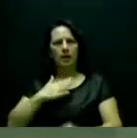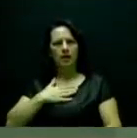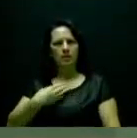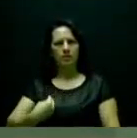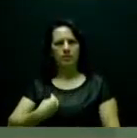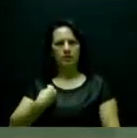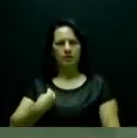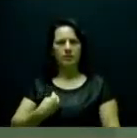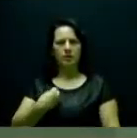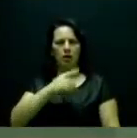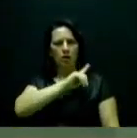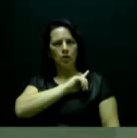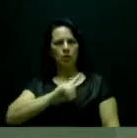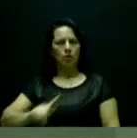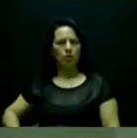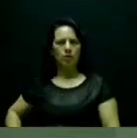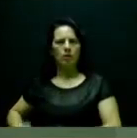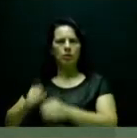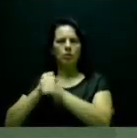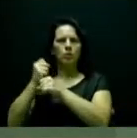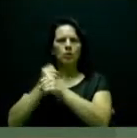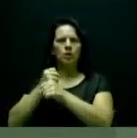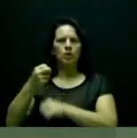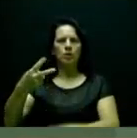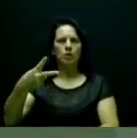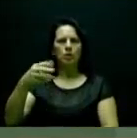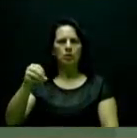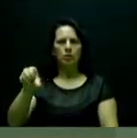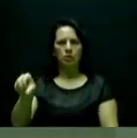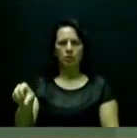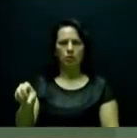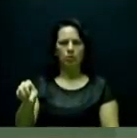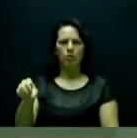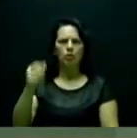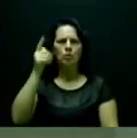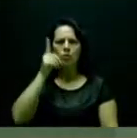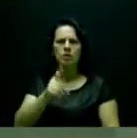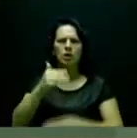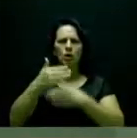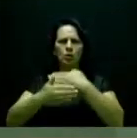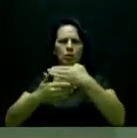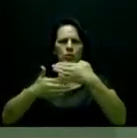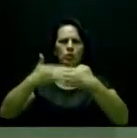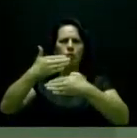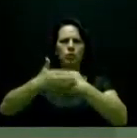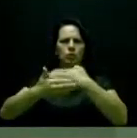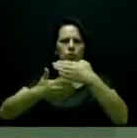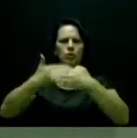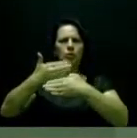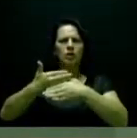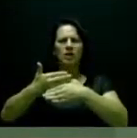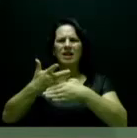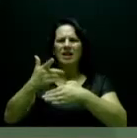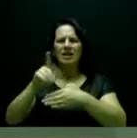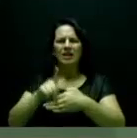governo municipal, desde 2009, não consegue construir uma unidade habitacional sequer. A